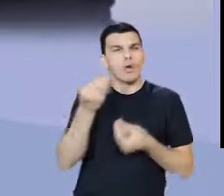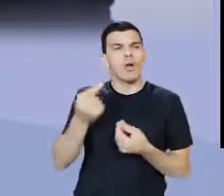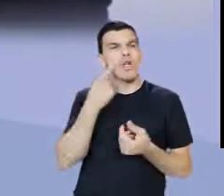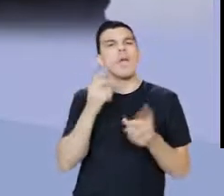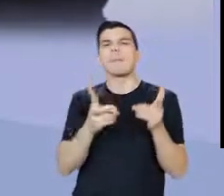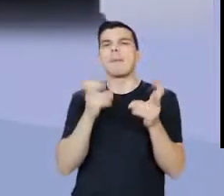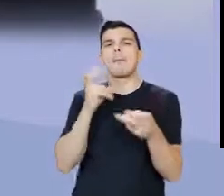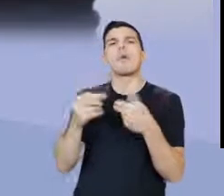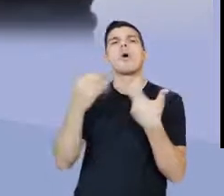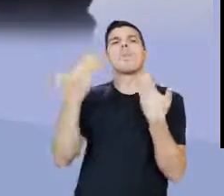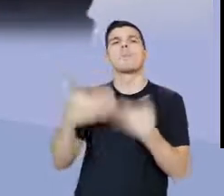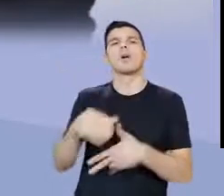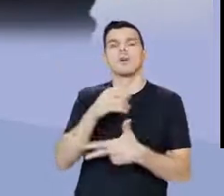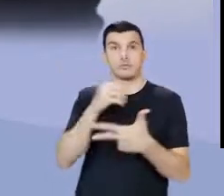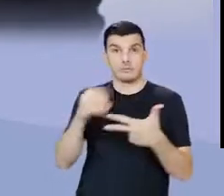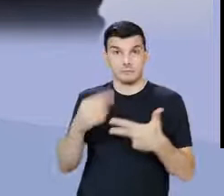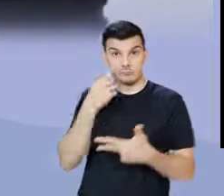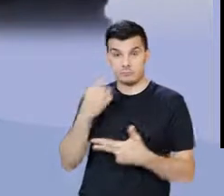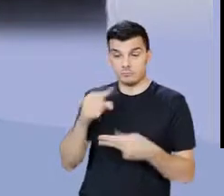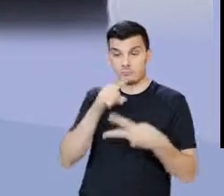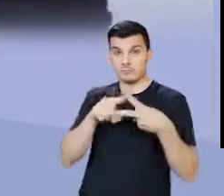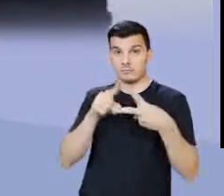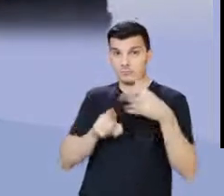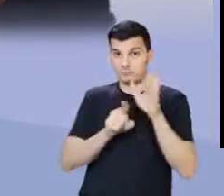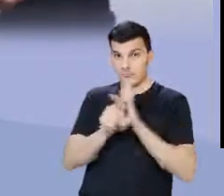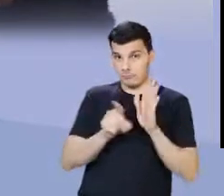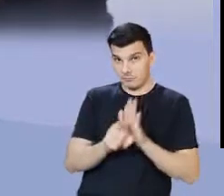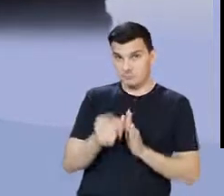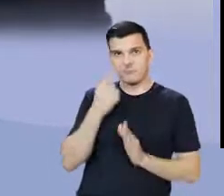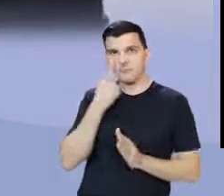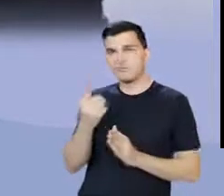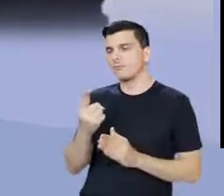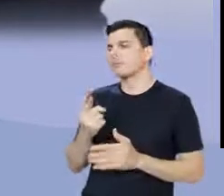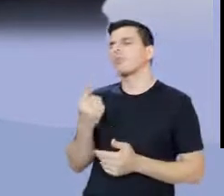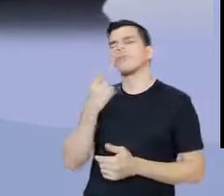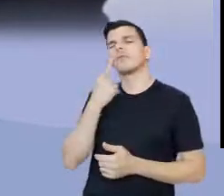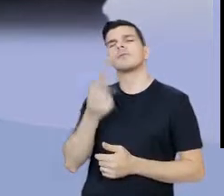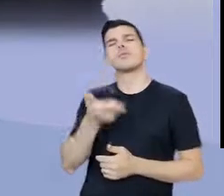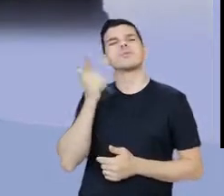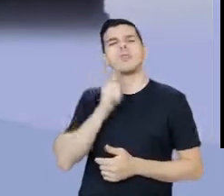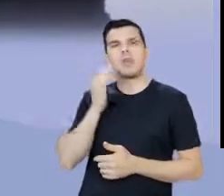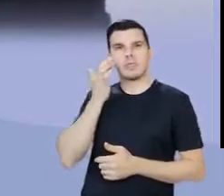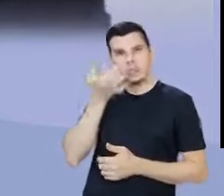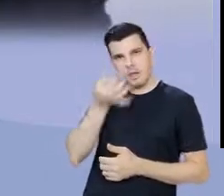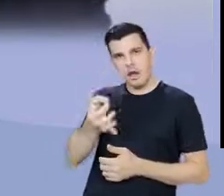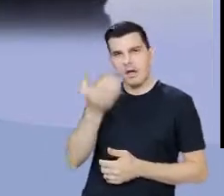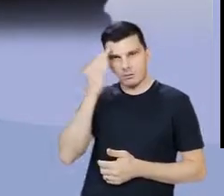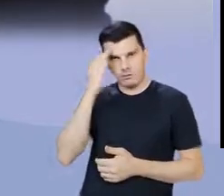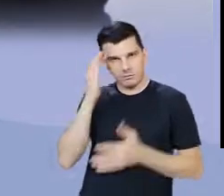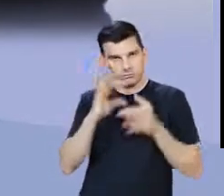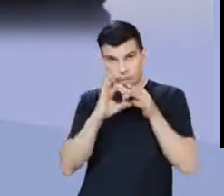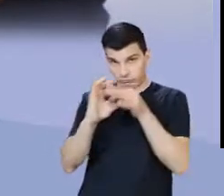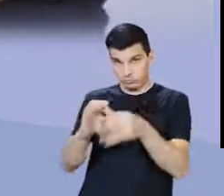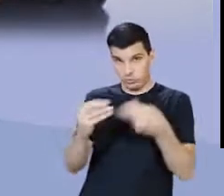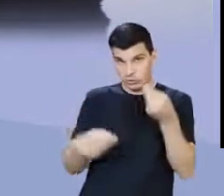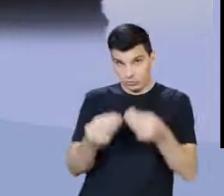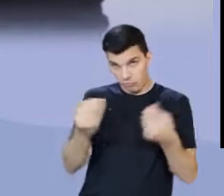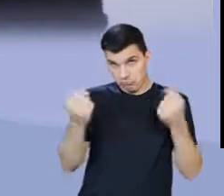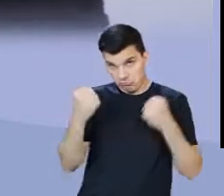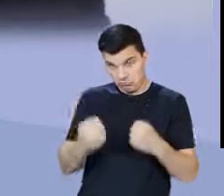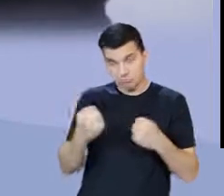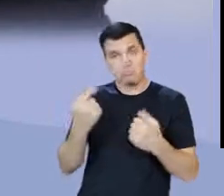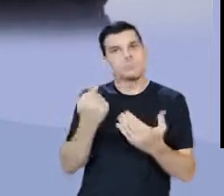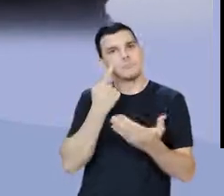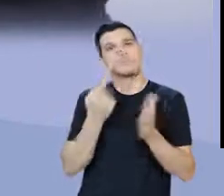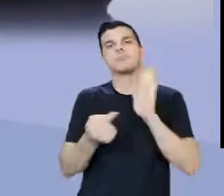curiosidade é, como é que eu vou identificar isso na prova do Enem? Eu trouxe 2 questões, adaptei alguma coisa para que você preste muita atenção